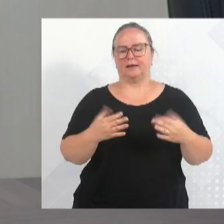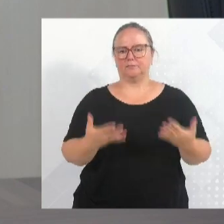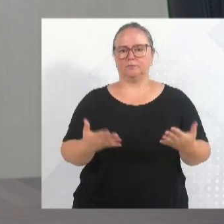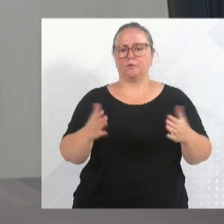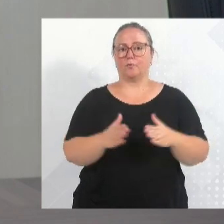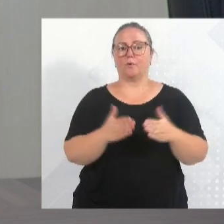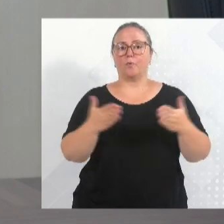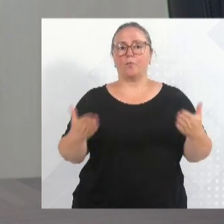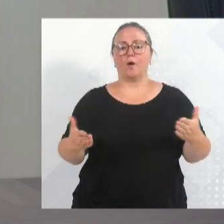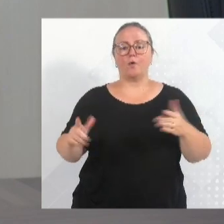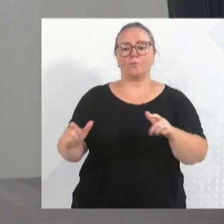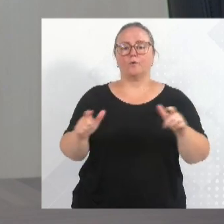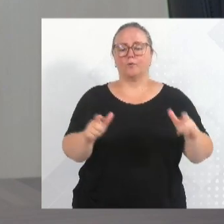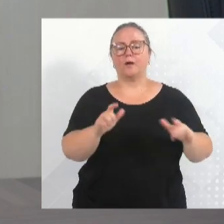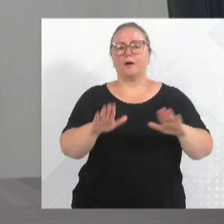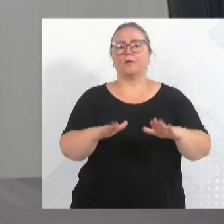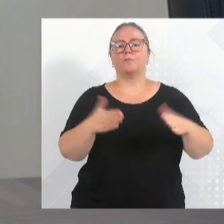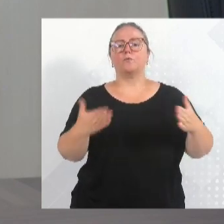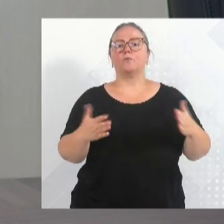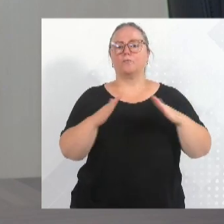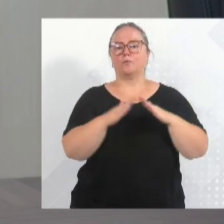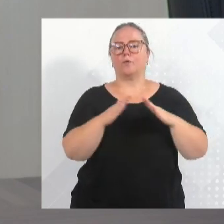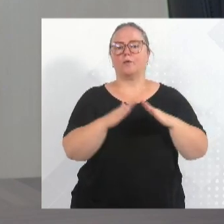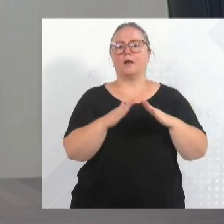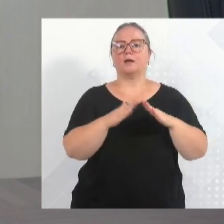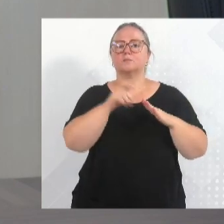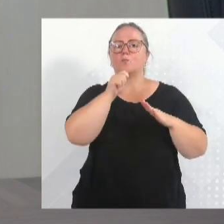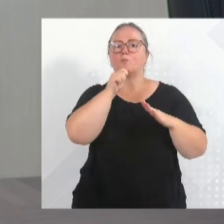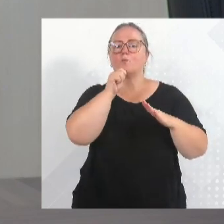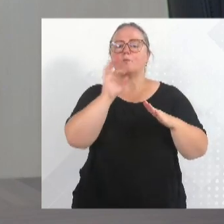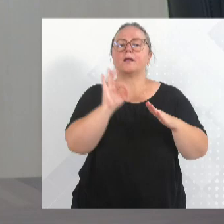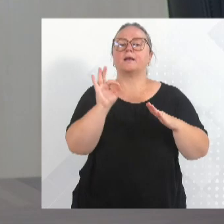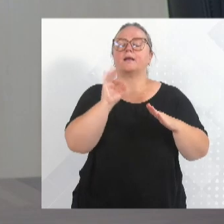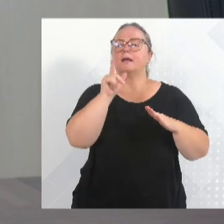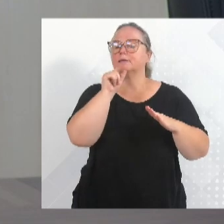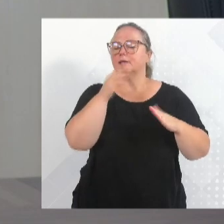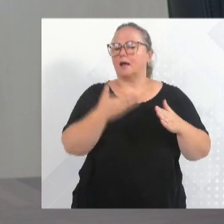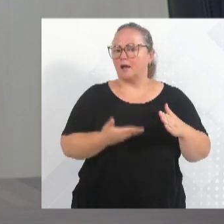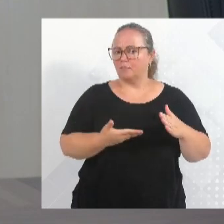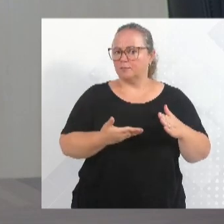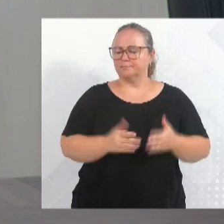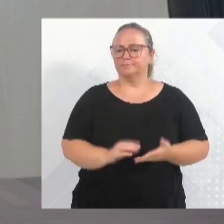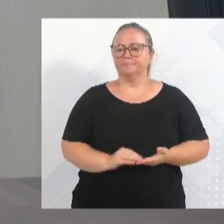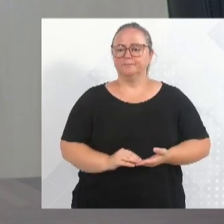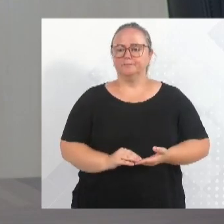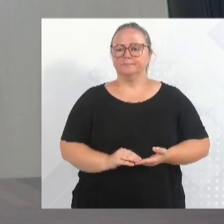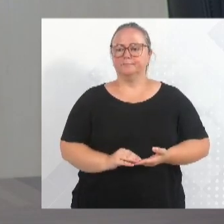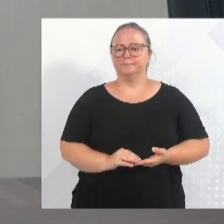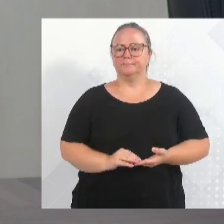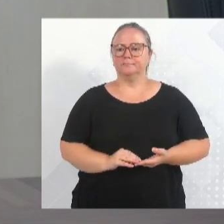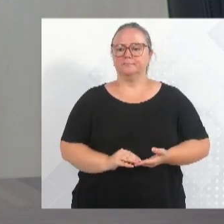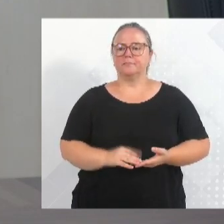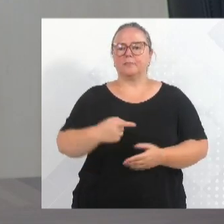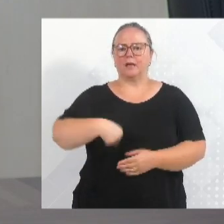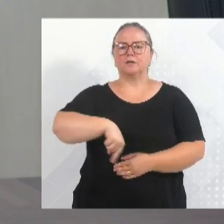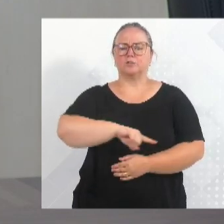quais unidades de uma rua acabou ficando sem água. Dá sim para se ter uma ideia por região. Dá para